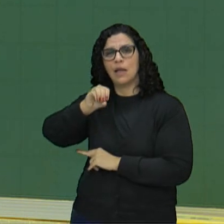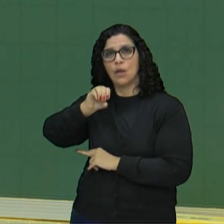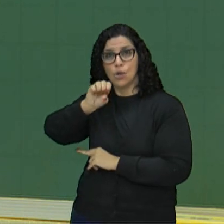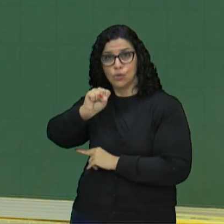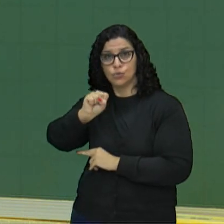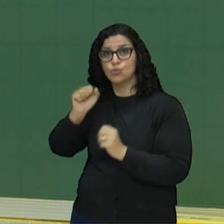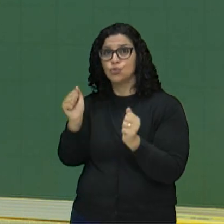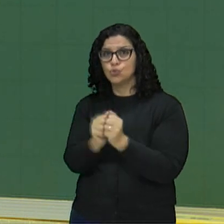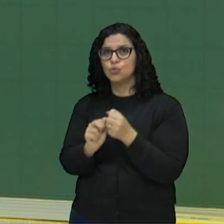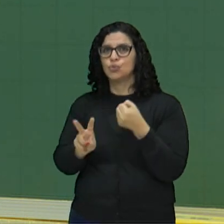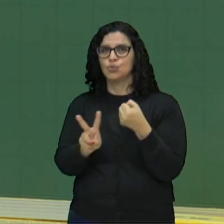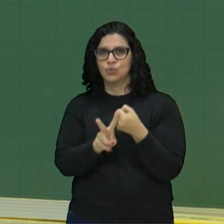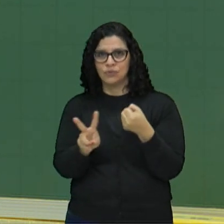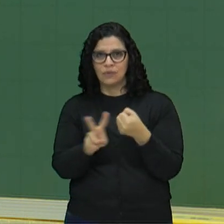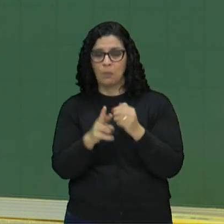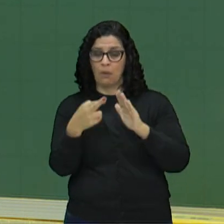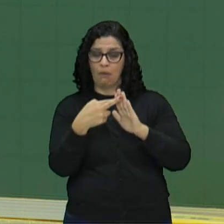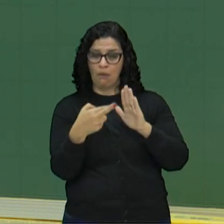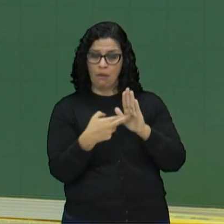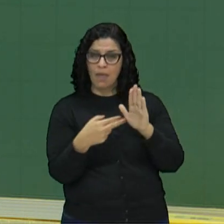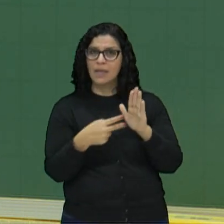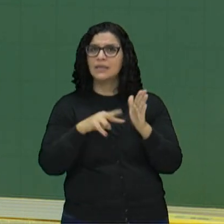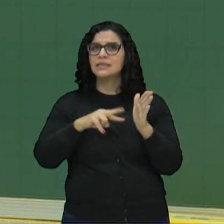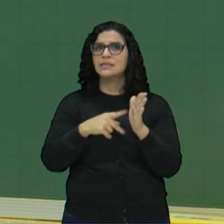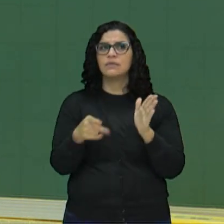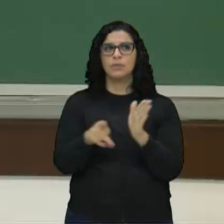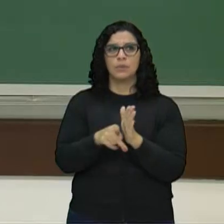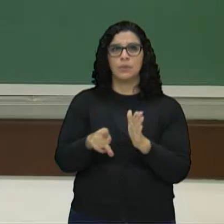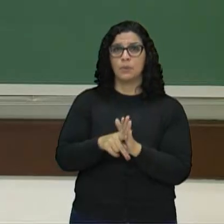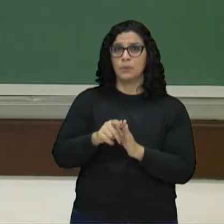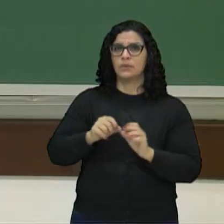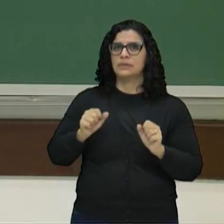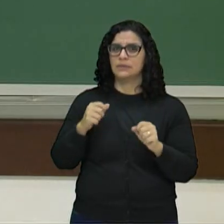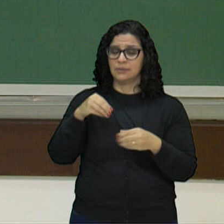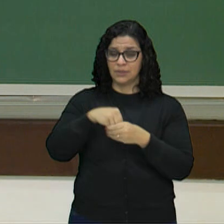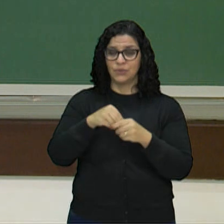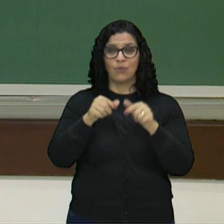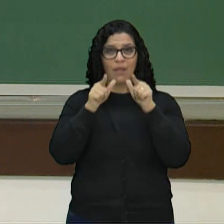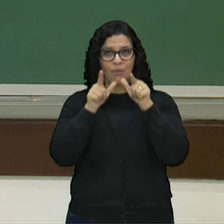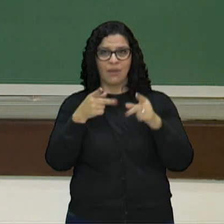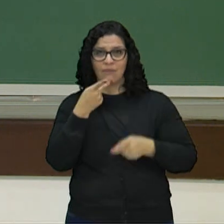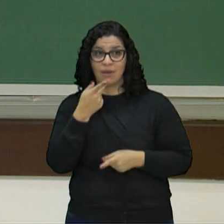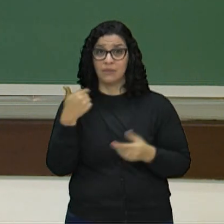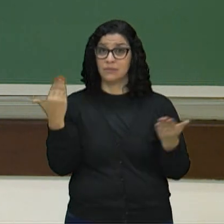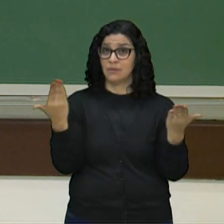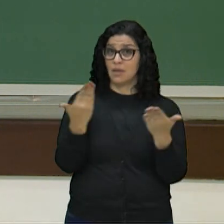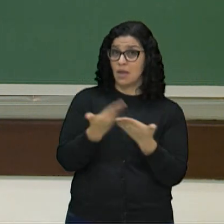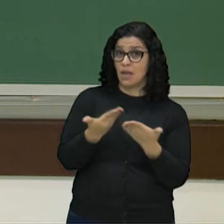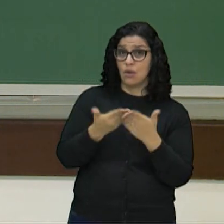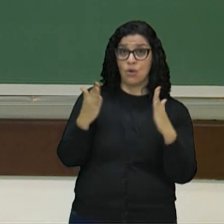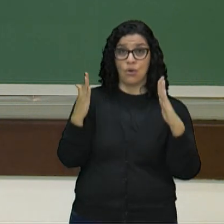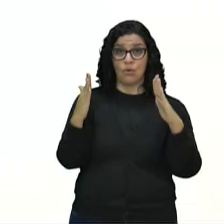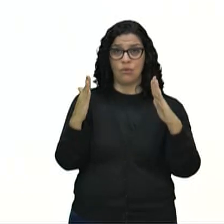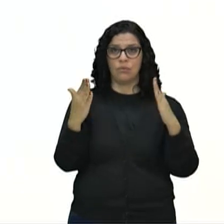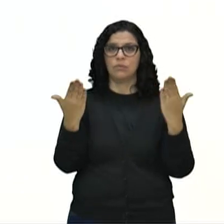regulamentos. Obedeço os regulamentos é da oralidade. Na aula de hoje, turma,